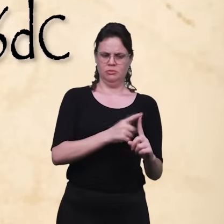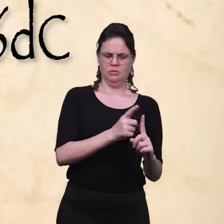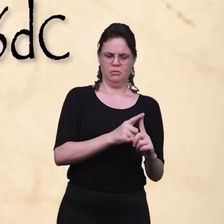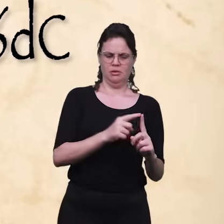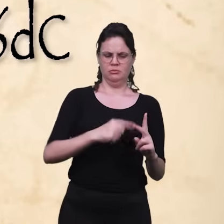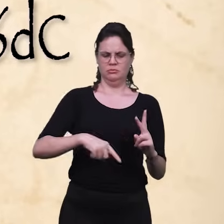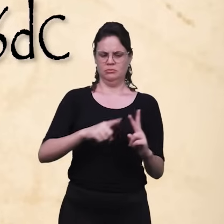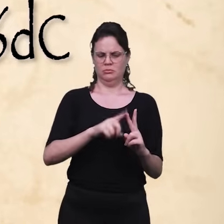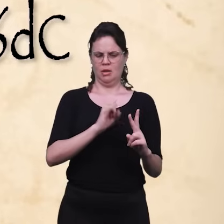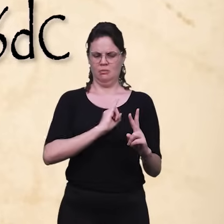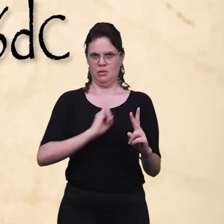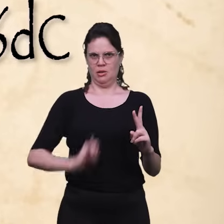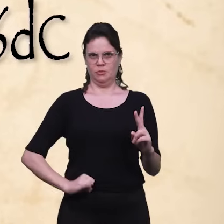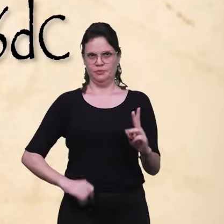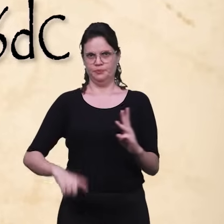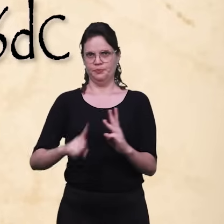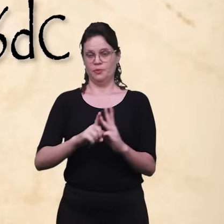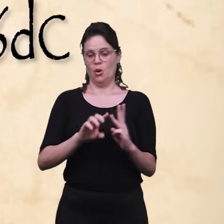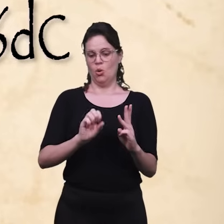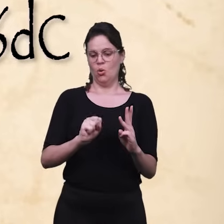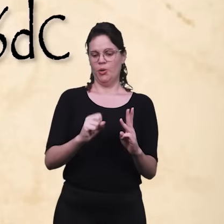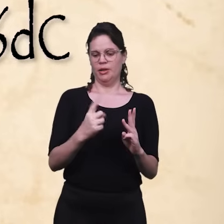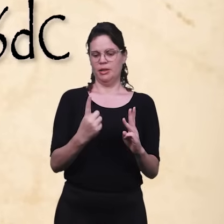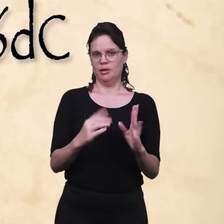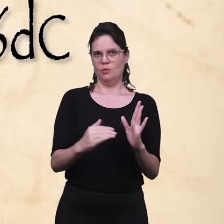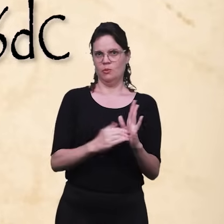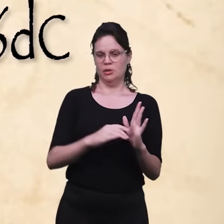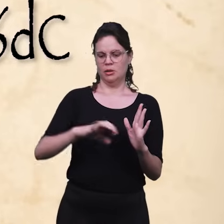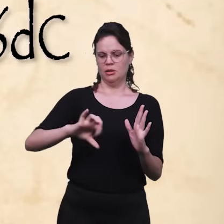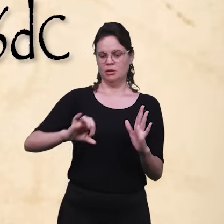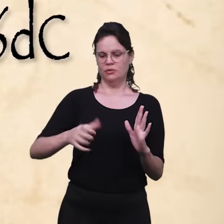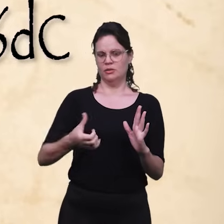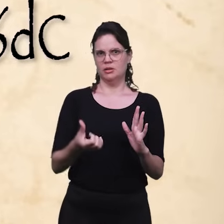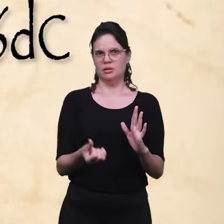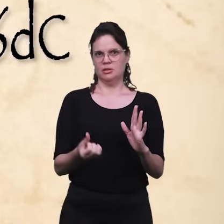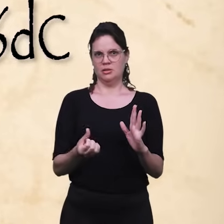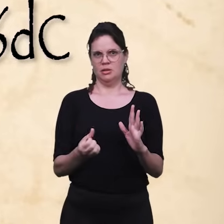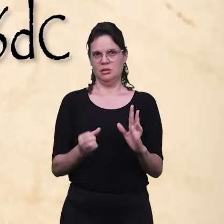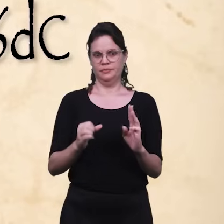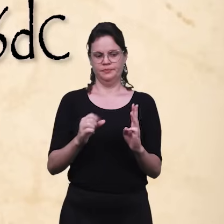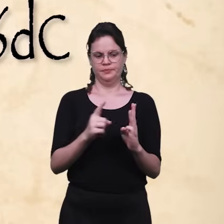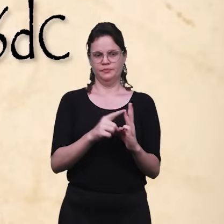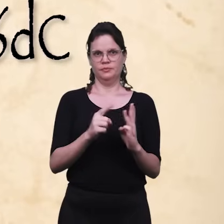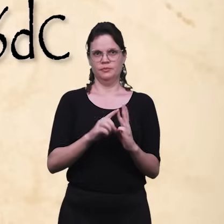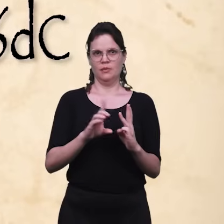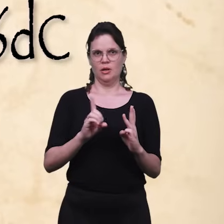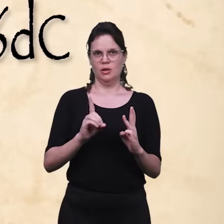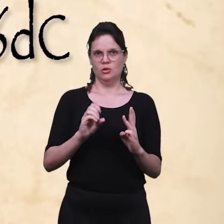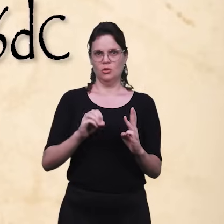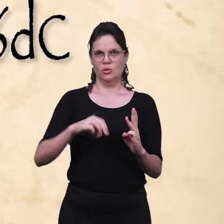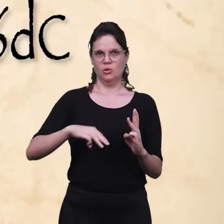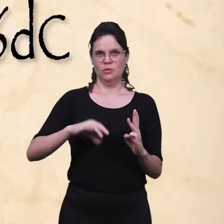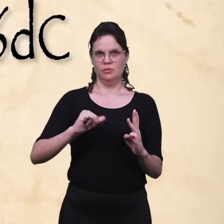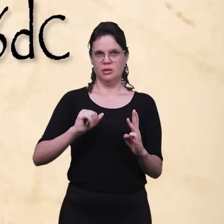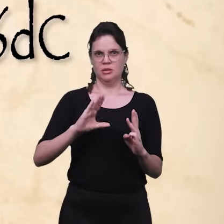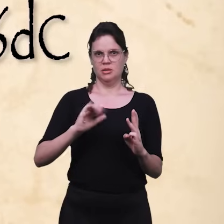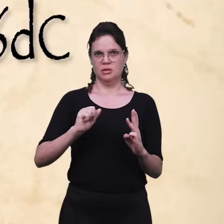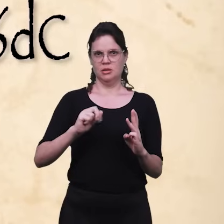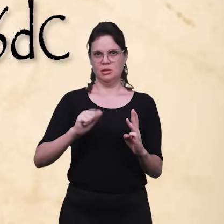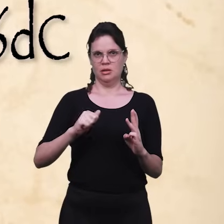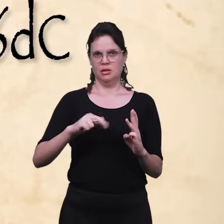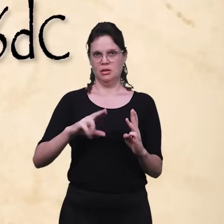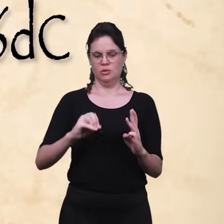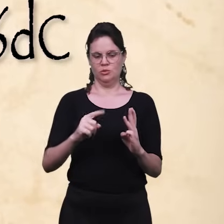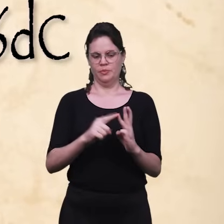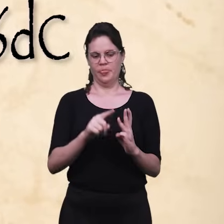Vespasiano. De 81 a 96, passa a ser Domiciano, irmão